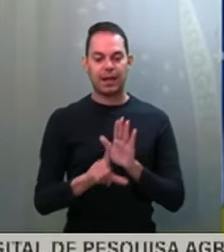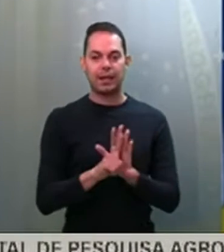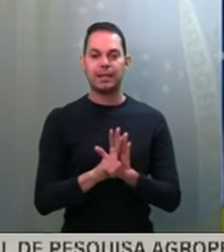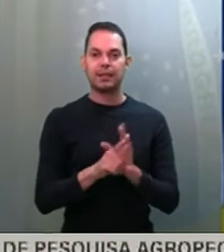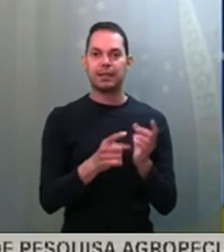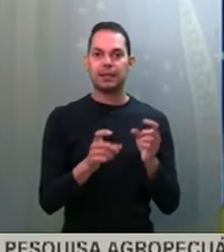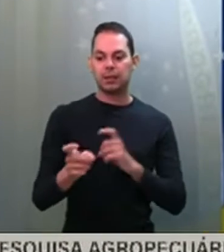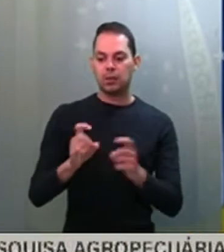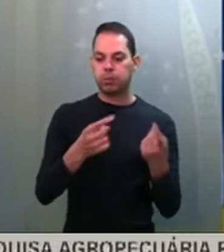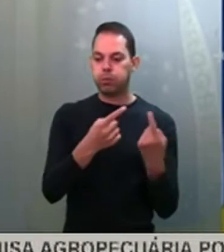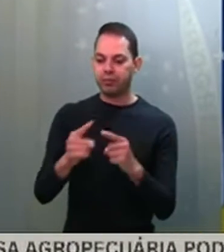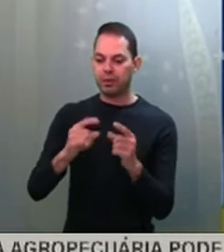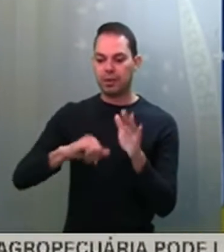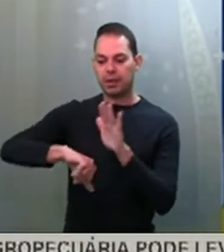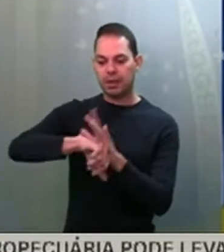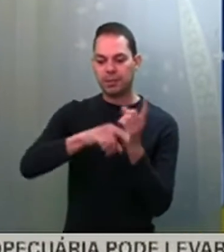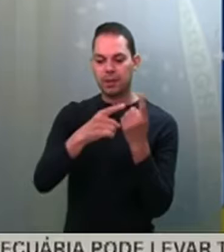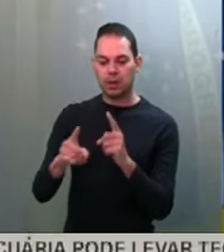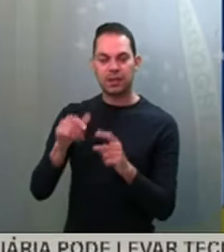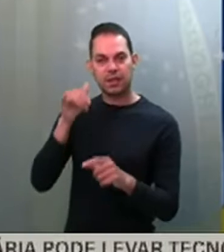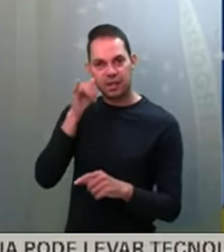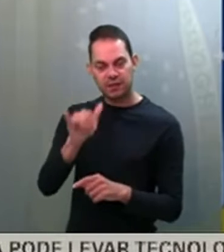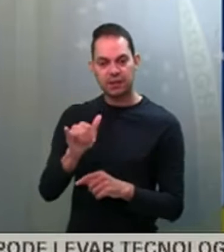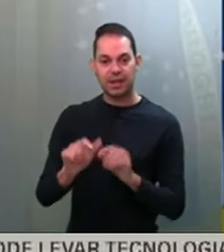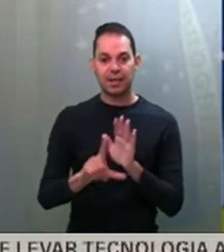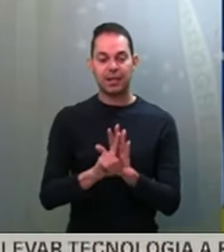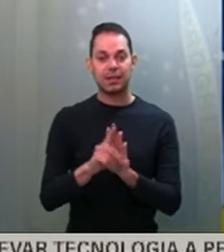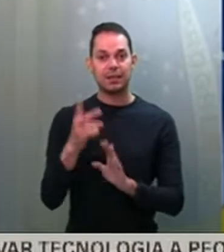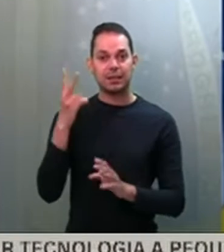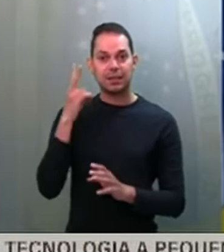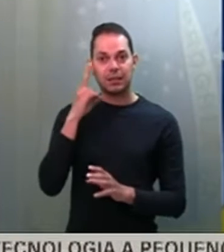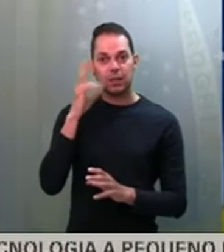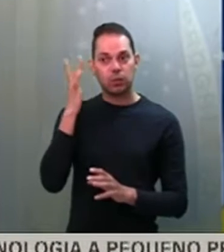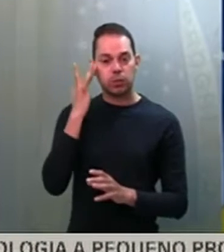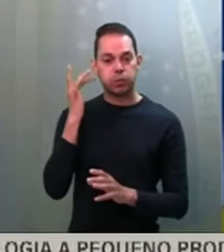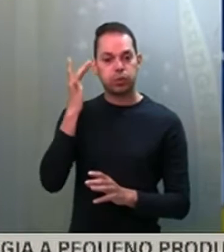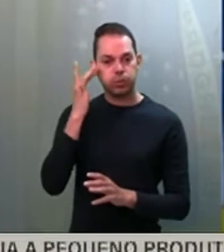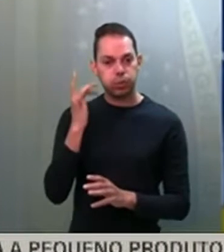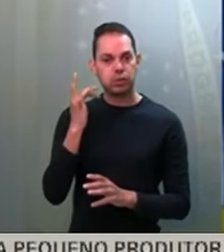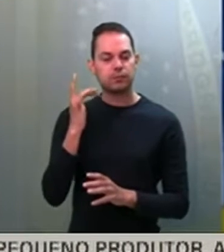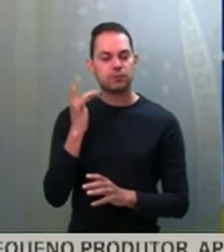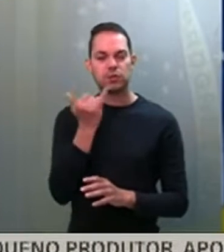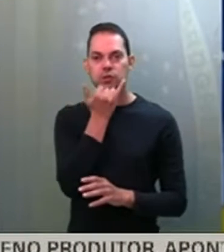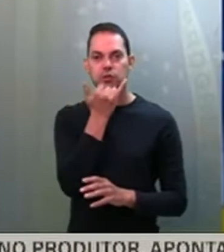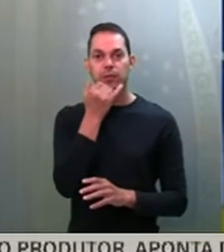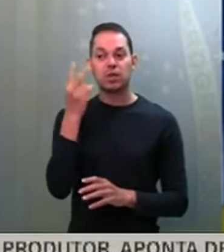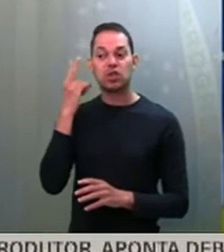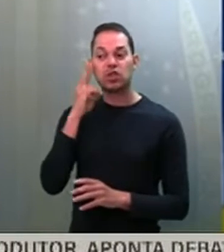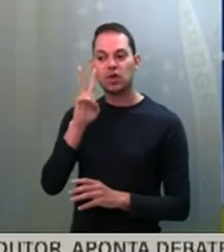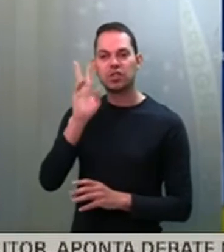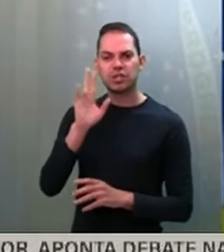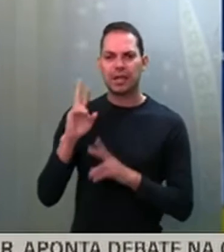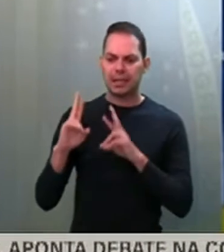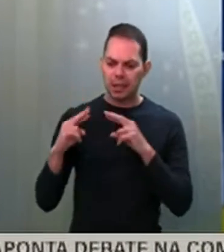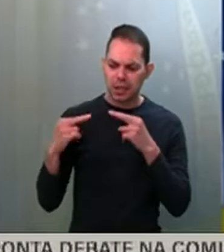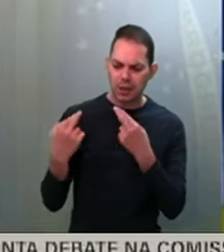da improbidade e nesse Dida estamos há dois dias em reuniões quase permanentes